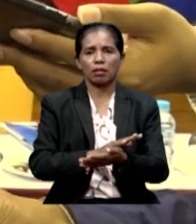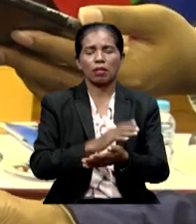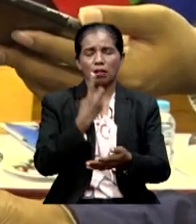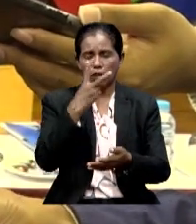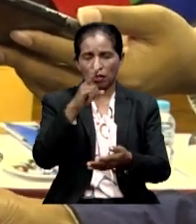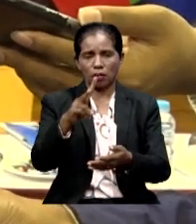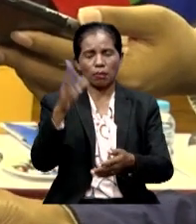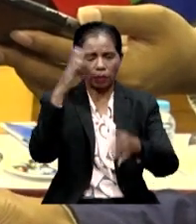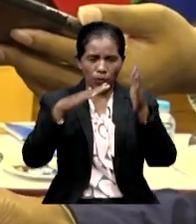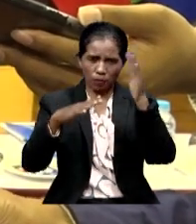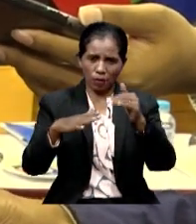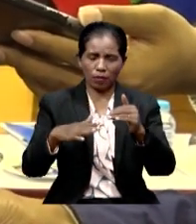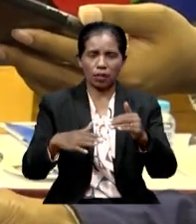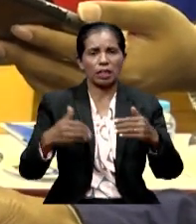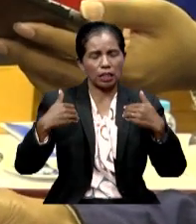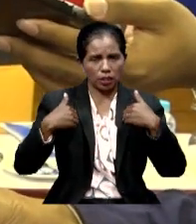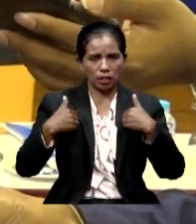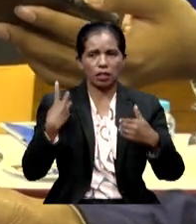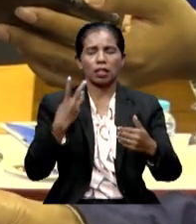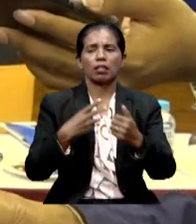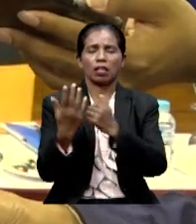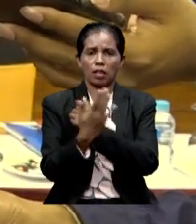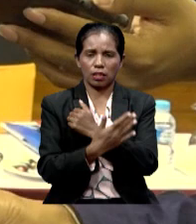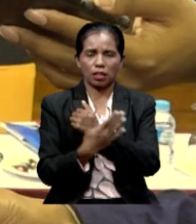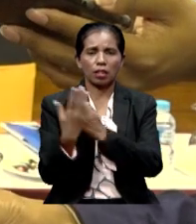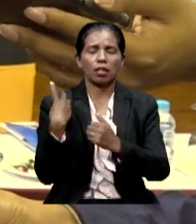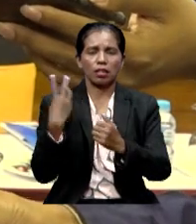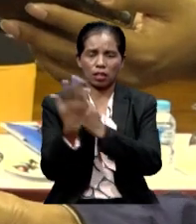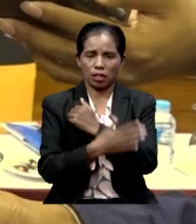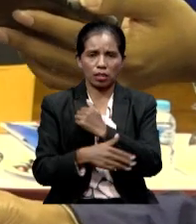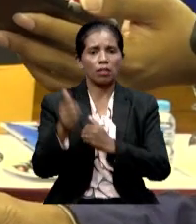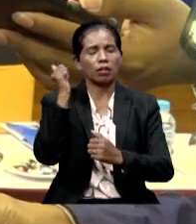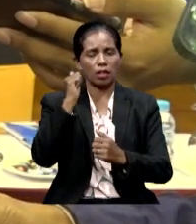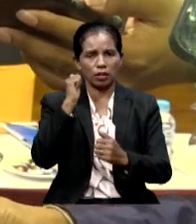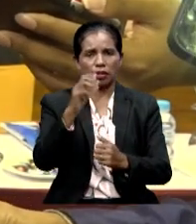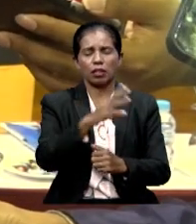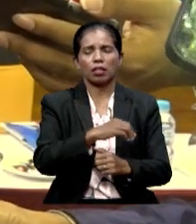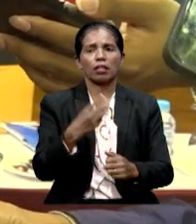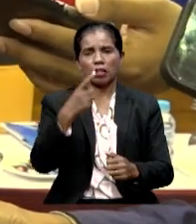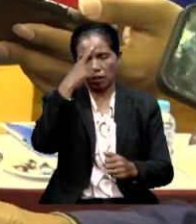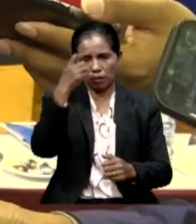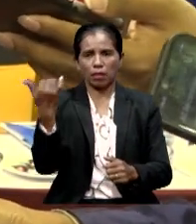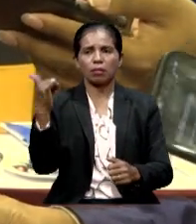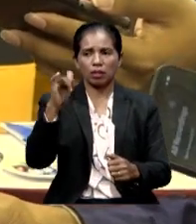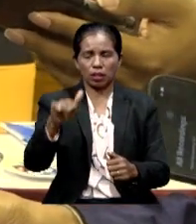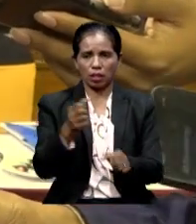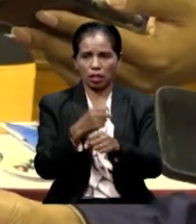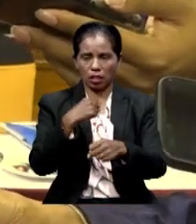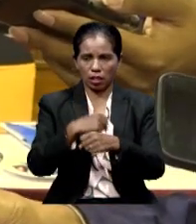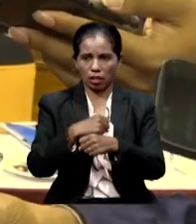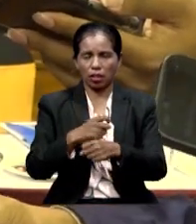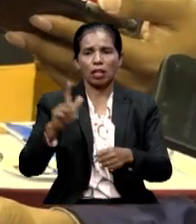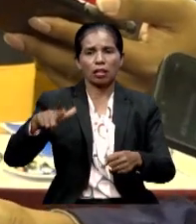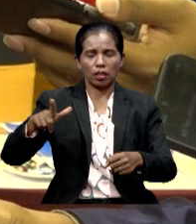maka agora da ka kontese iha tani region ASEAN tamba ni maka sira halo sira si iha